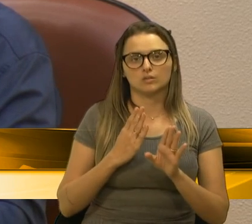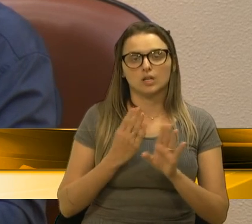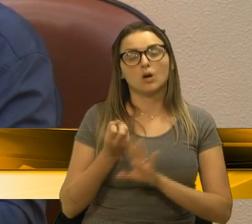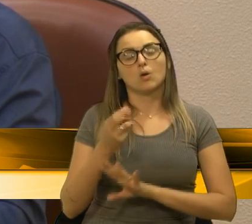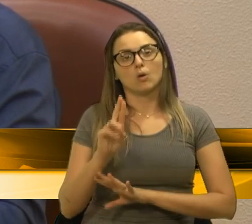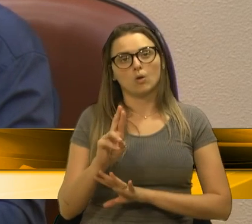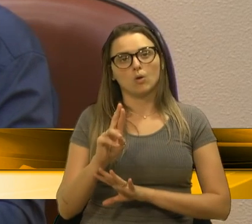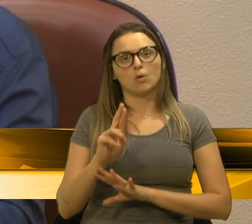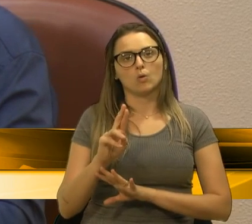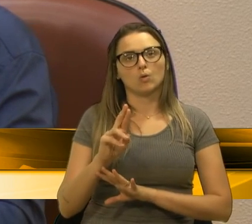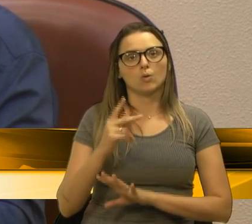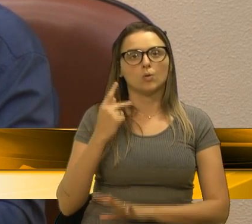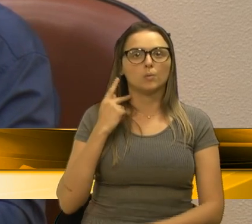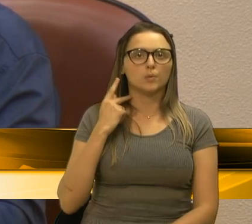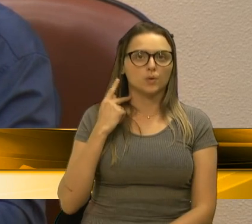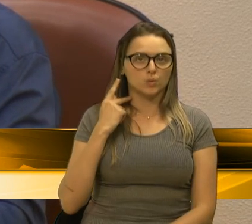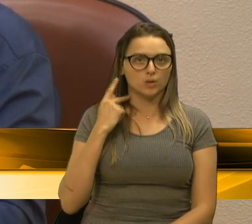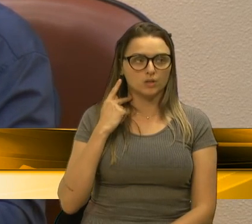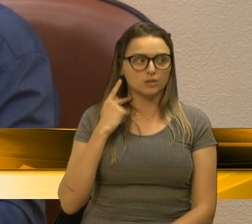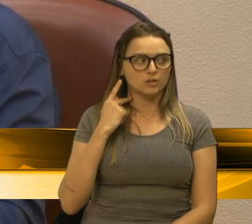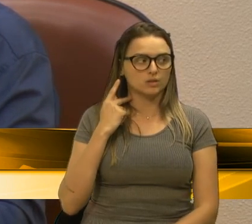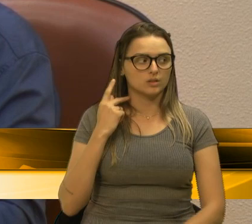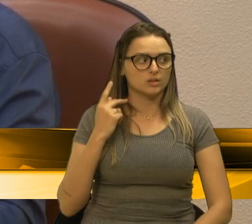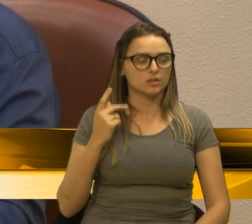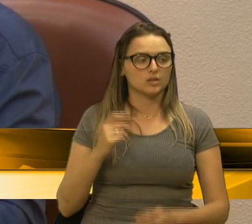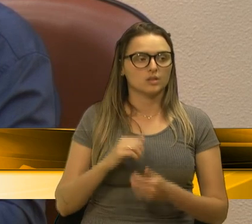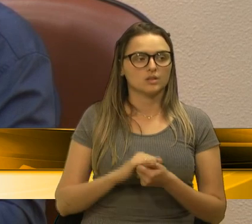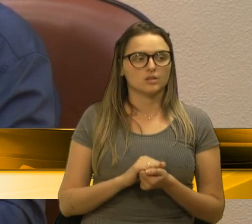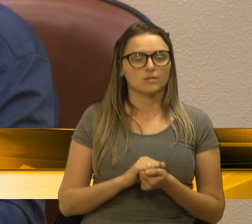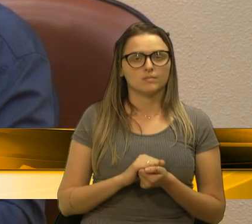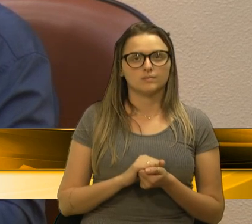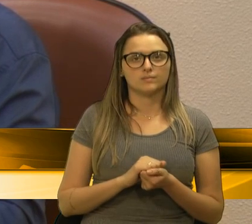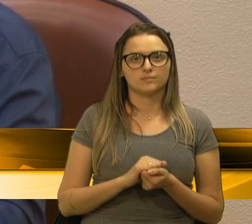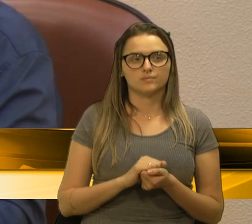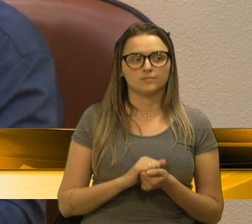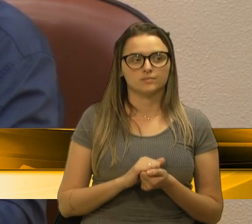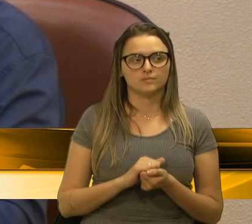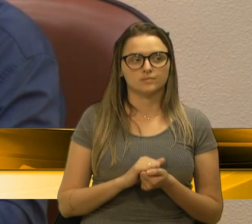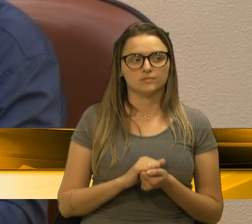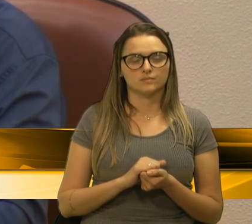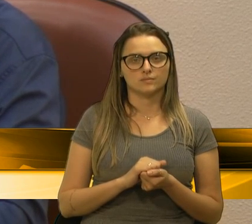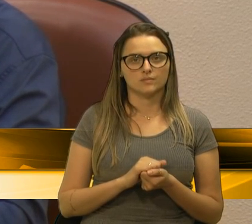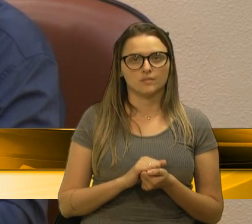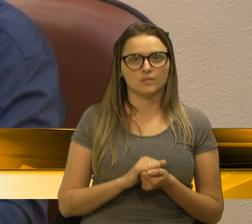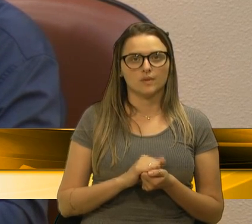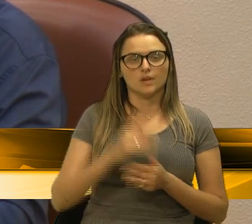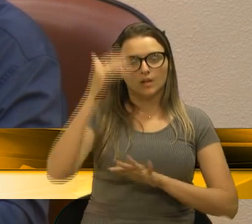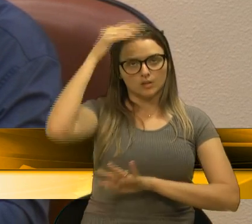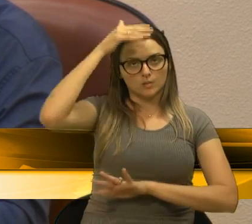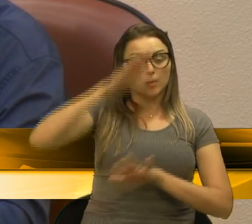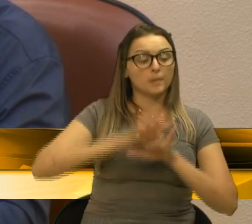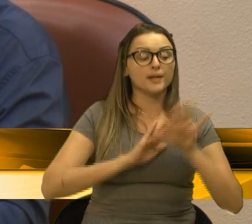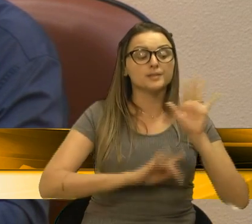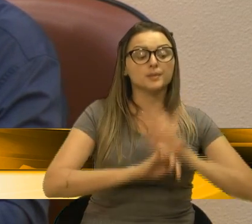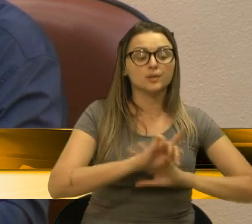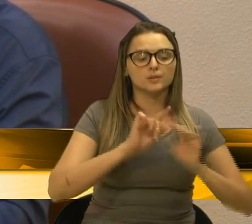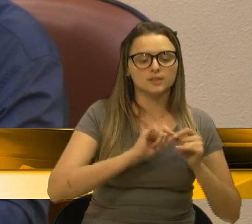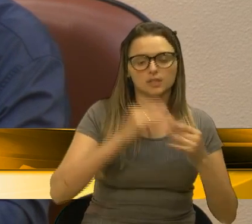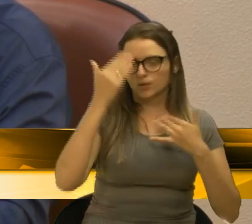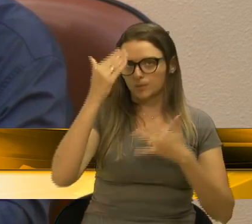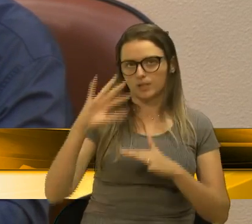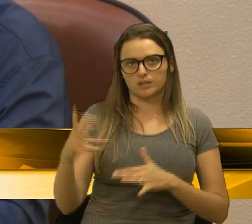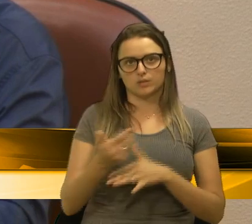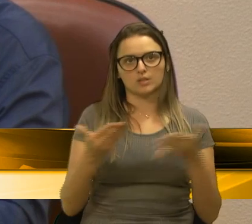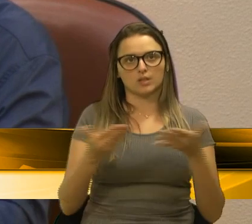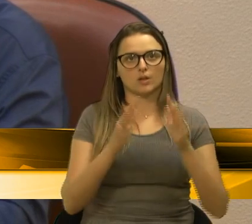a procuradora-geral e procurador do senhor prefeito. Corridos de 5 dias, corridos. Presidente Alceu Tomé, mais algum questionamento? Obrigado a